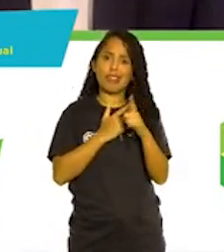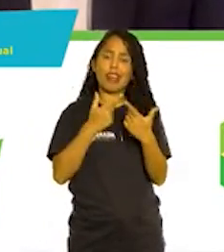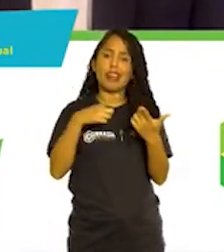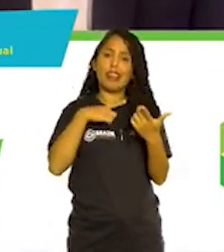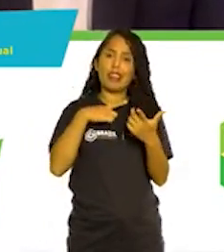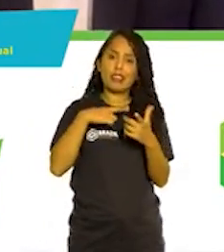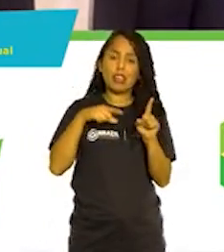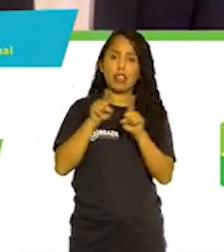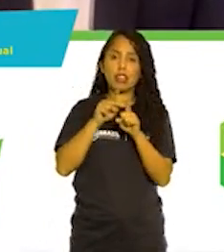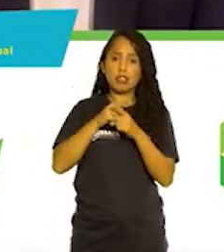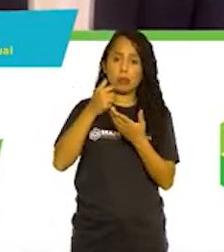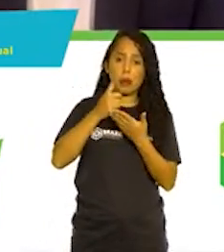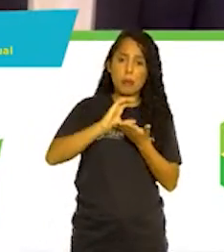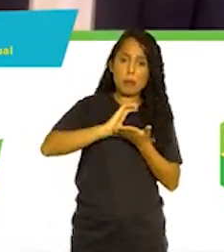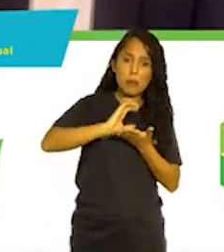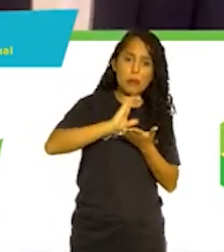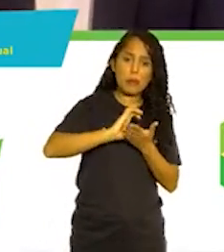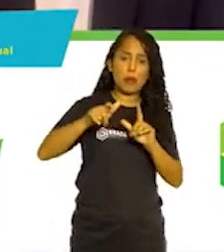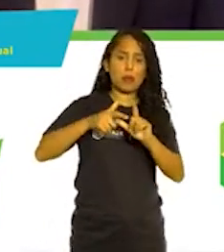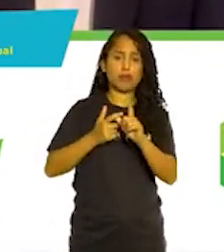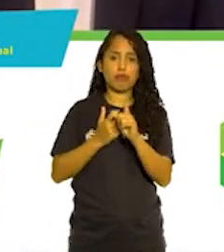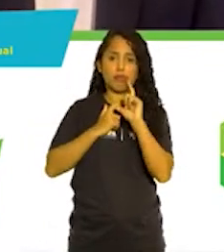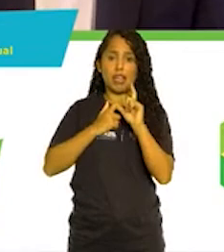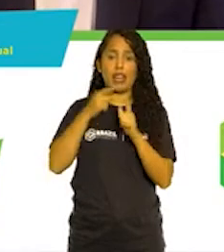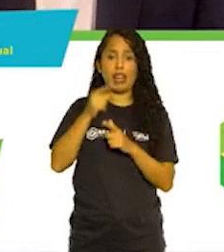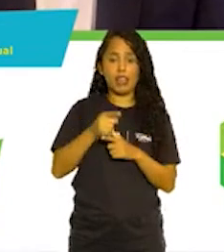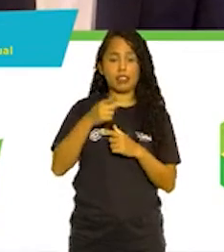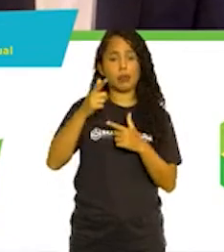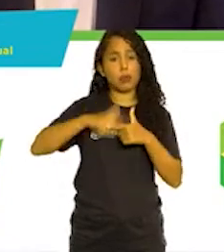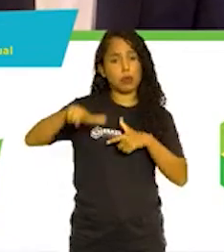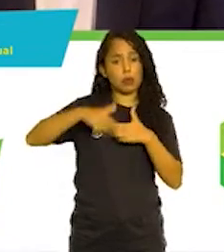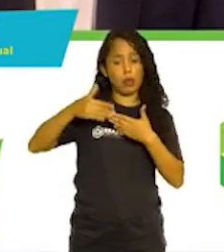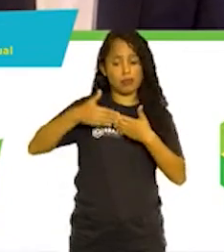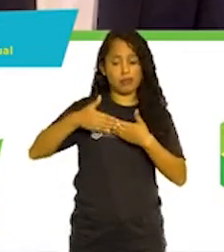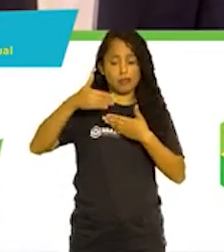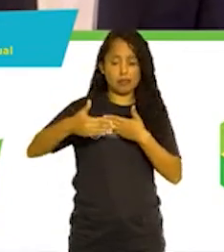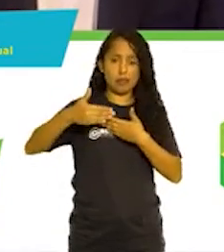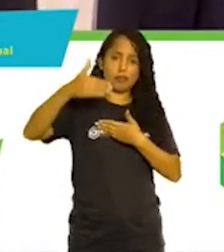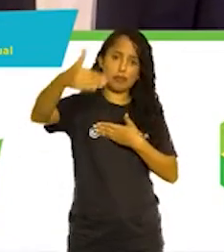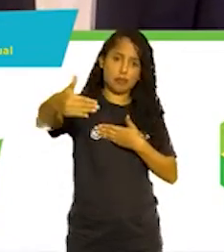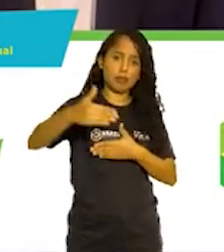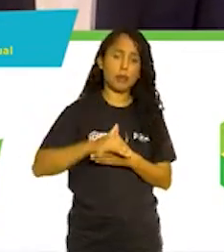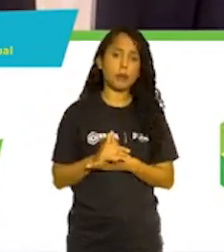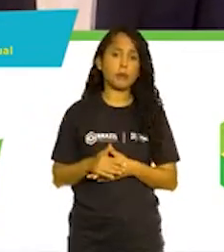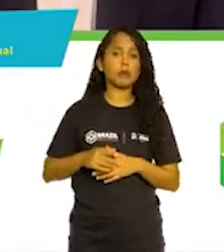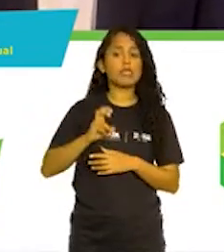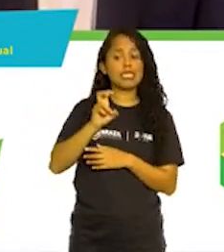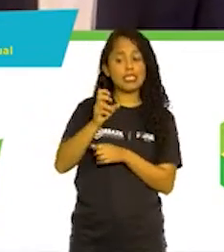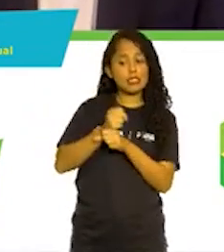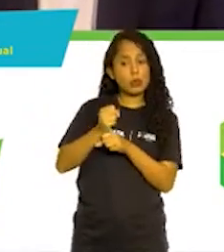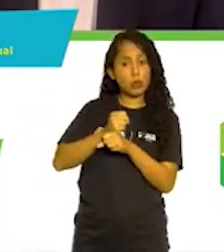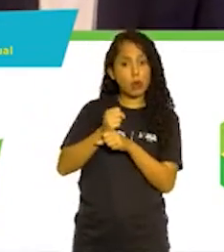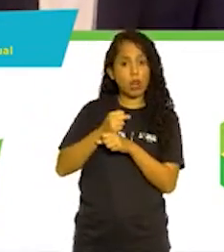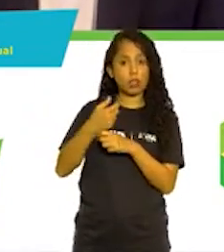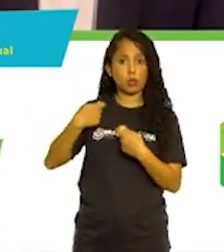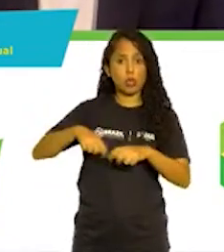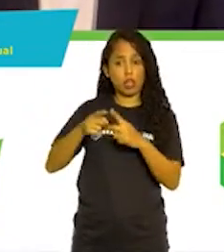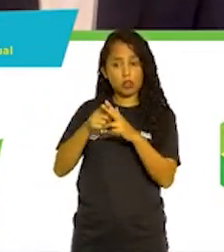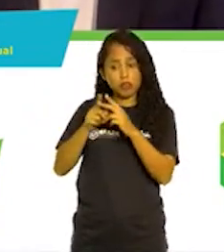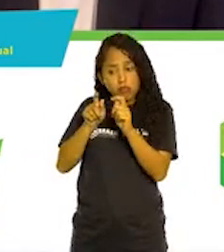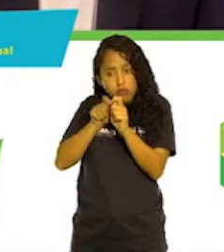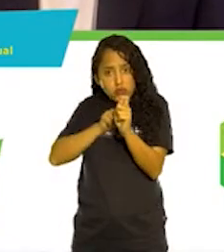Agora, esse é o nosso problema mais de médio prazo. Repetindo, a gente vai ter que fazer em 5 anos um ajuste fiscal que